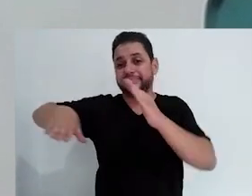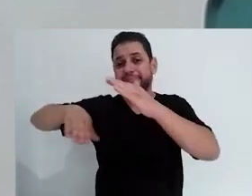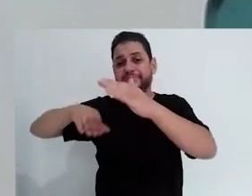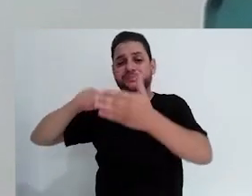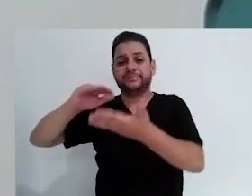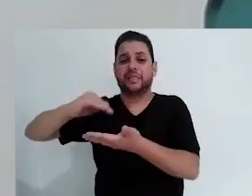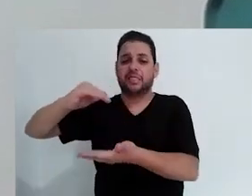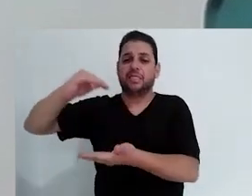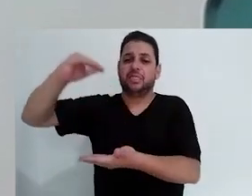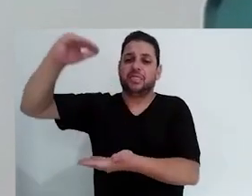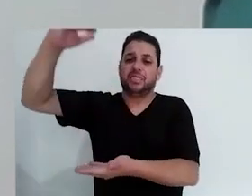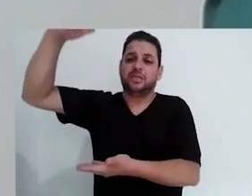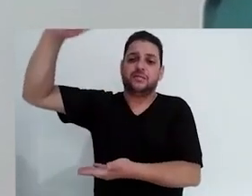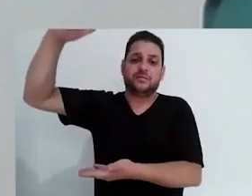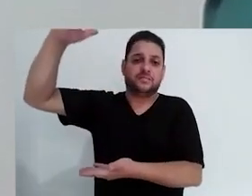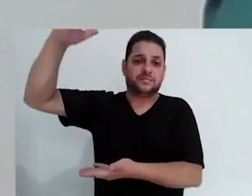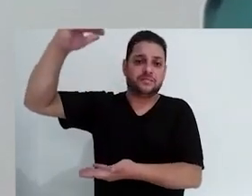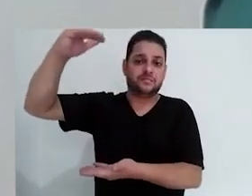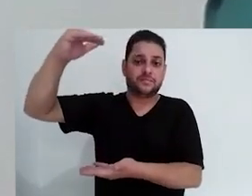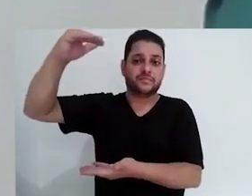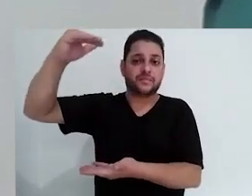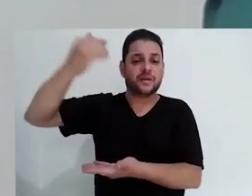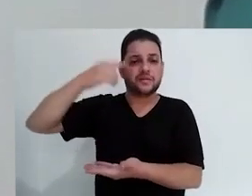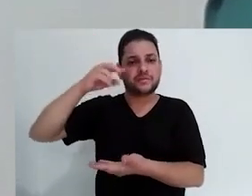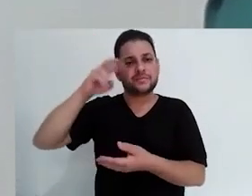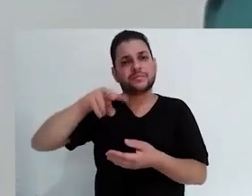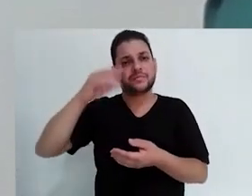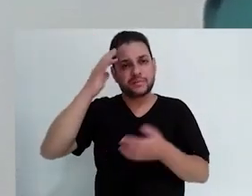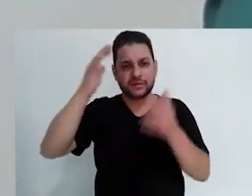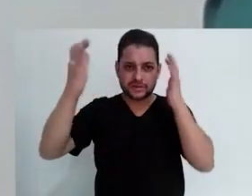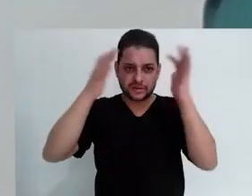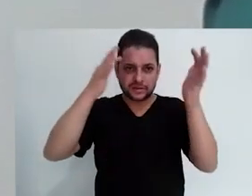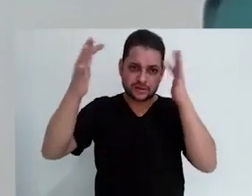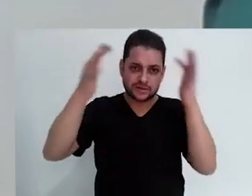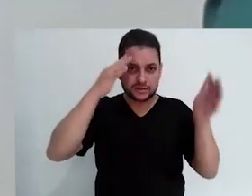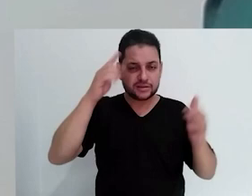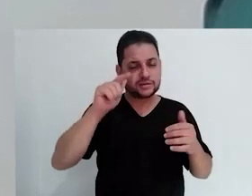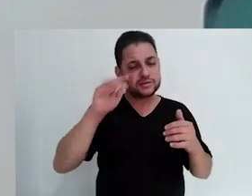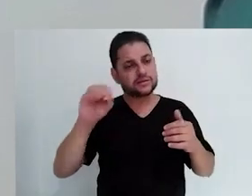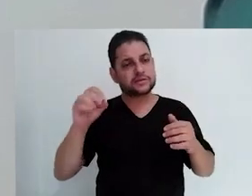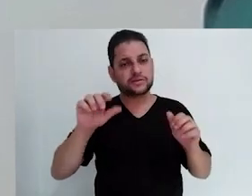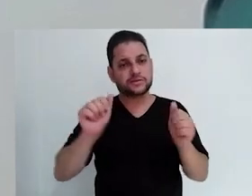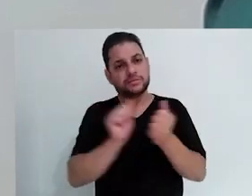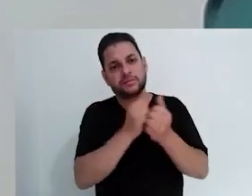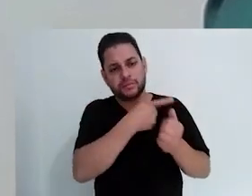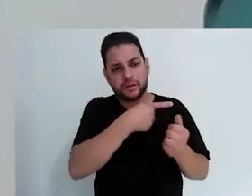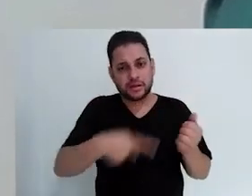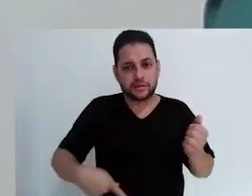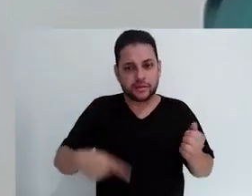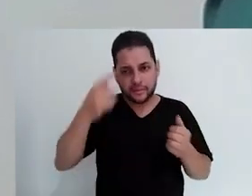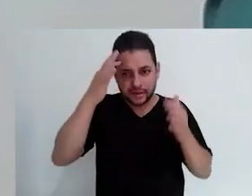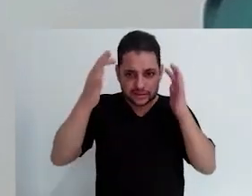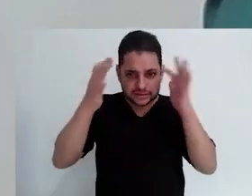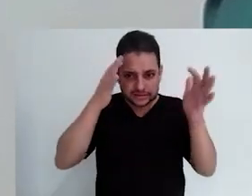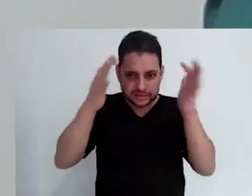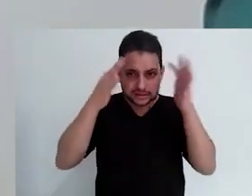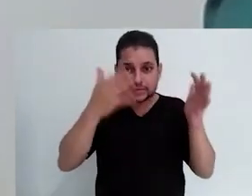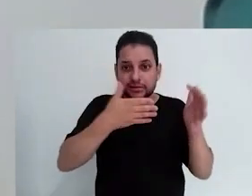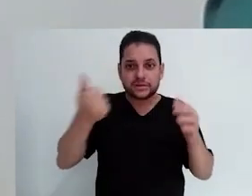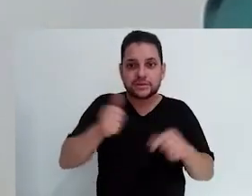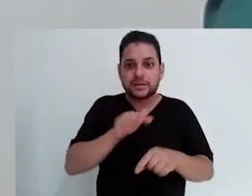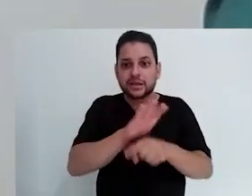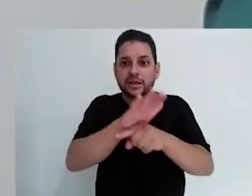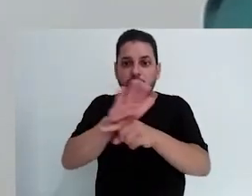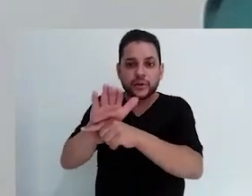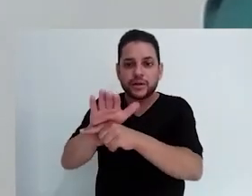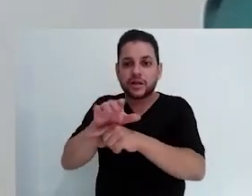Então, a gente já vem pensado, junto com o GACO, junto com a presidência, uma maneira de melhor atender às específicas necessidades